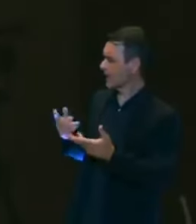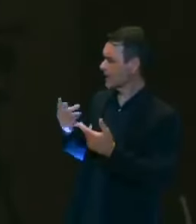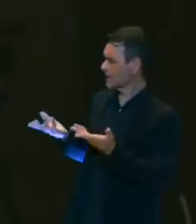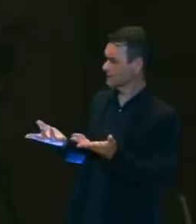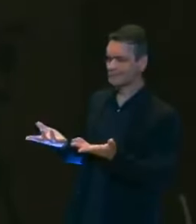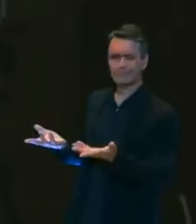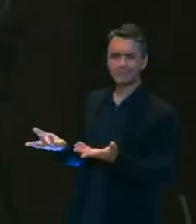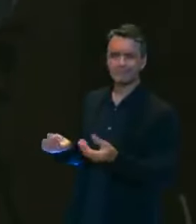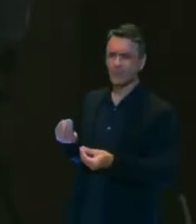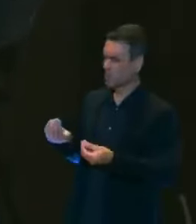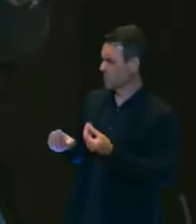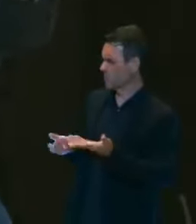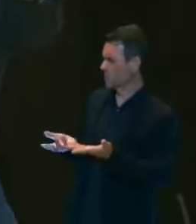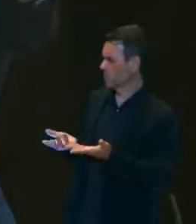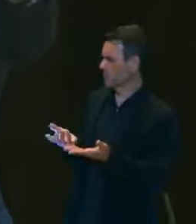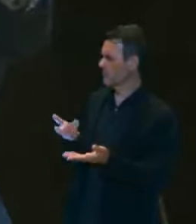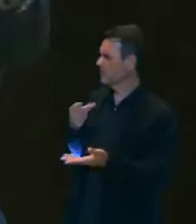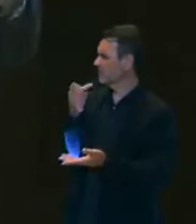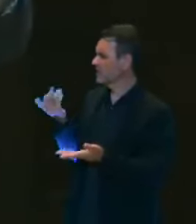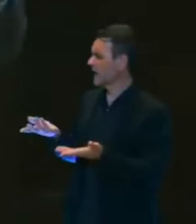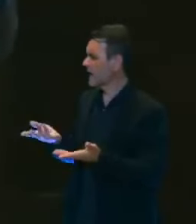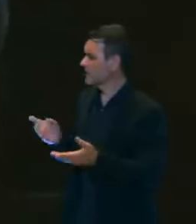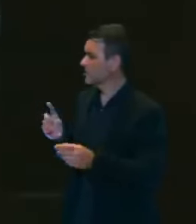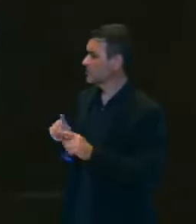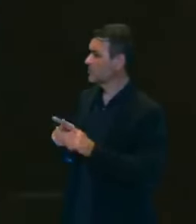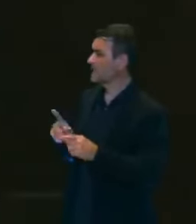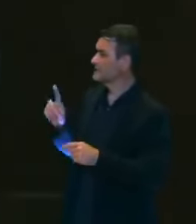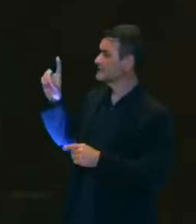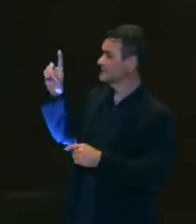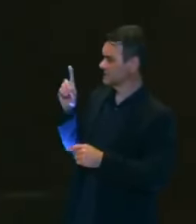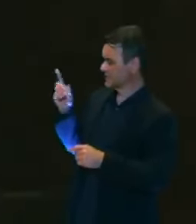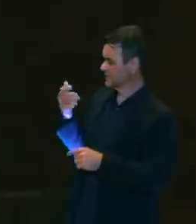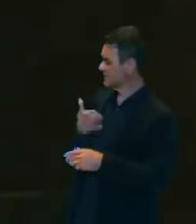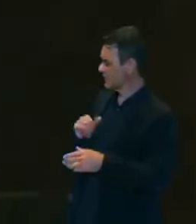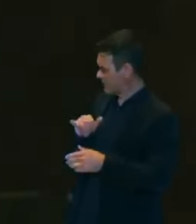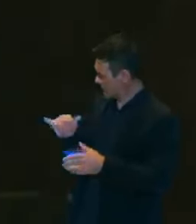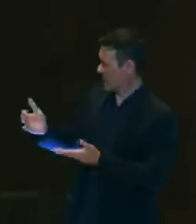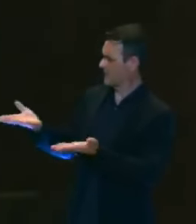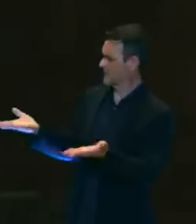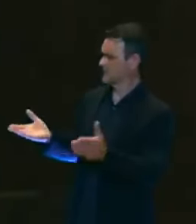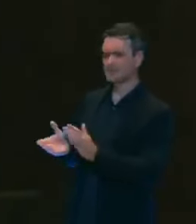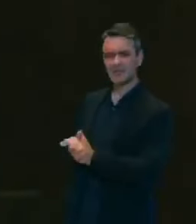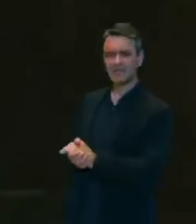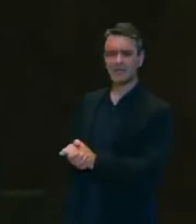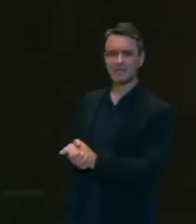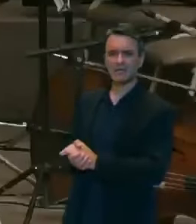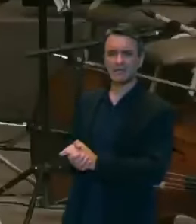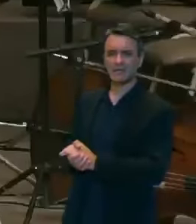que disseram para você, Deus me mandou trazer essa palavra.